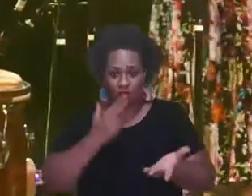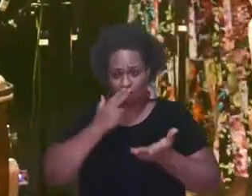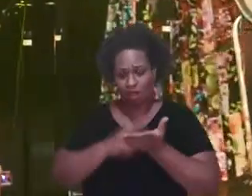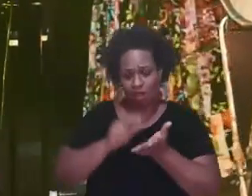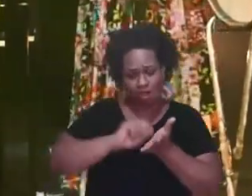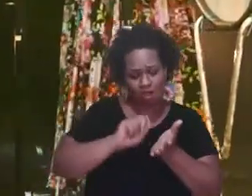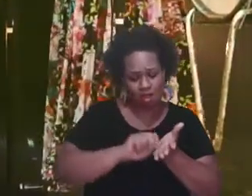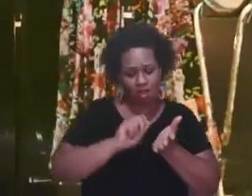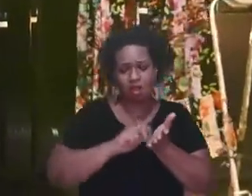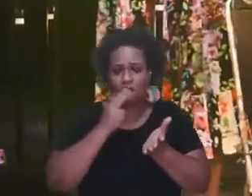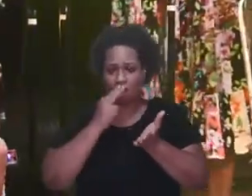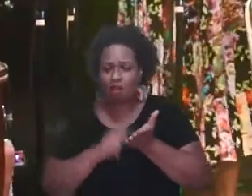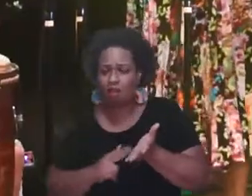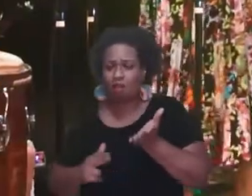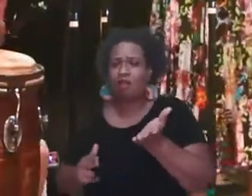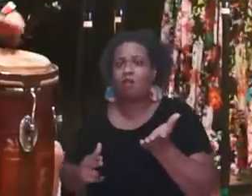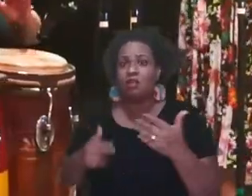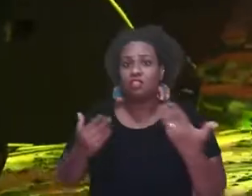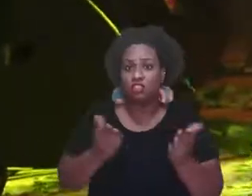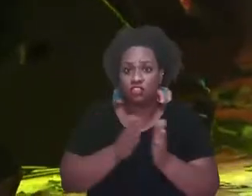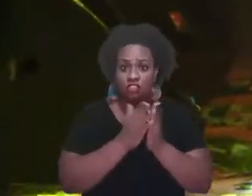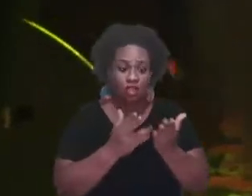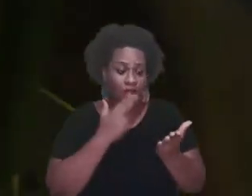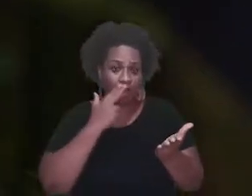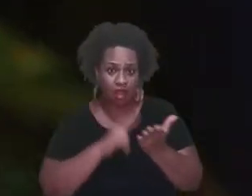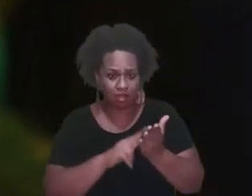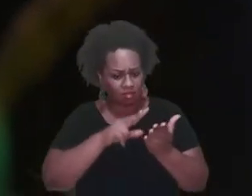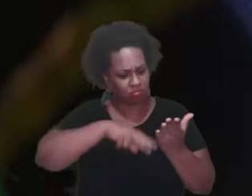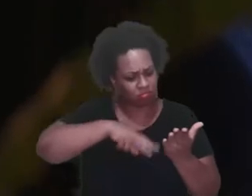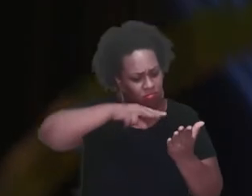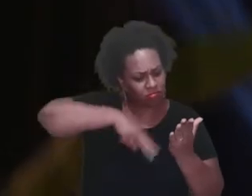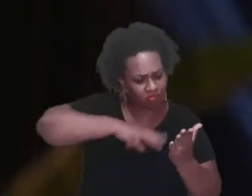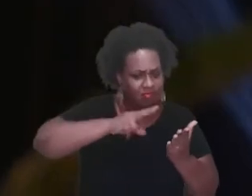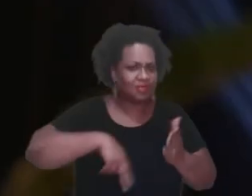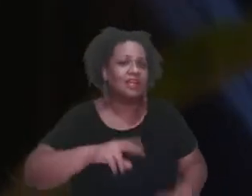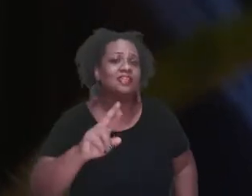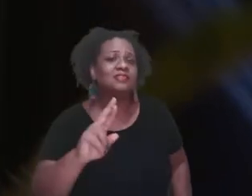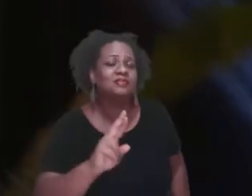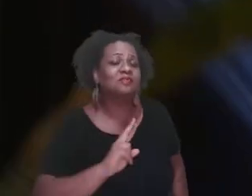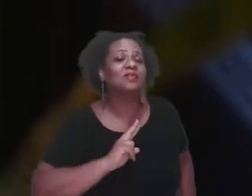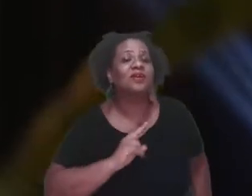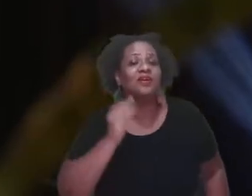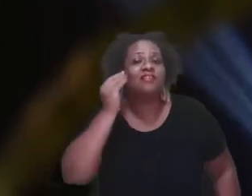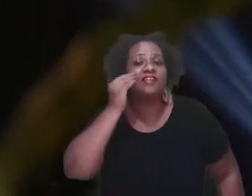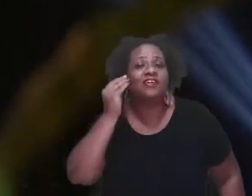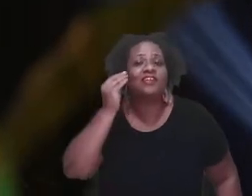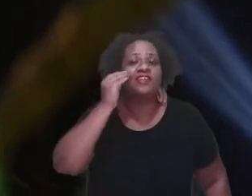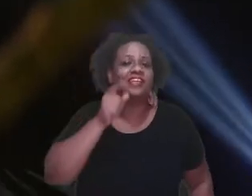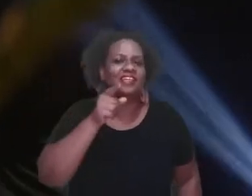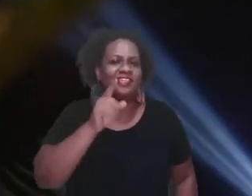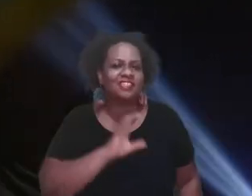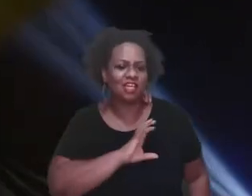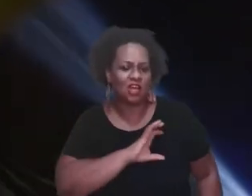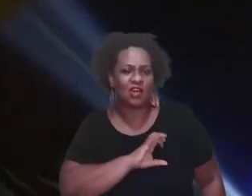trança bater uma empresa quando uma carta chega legal e você a resposta pede-me